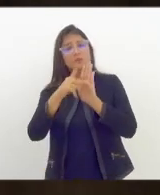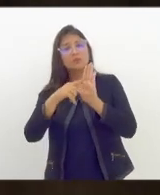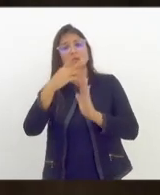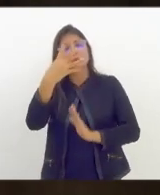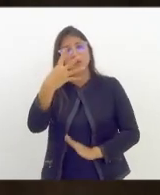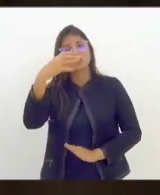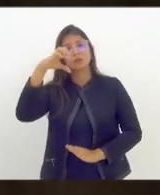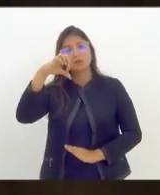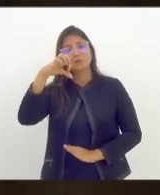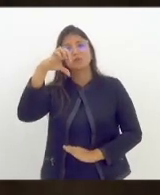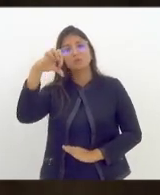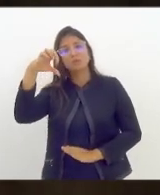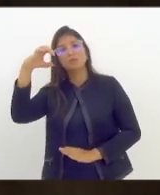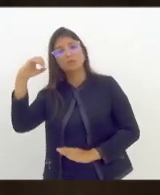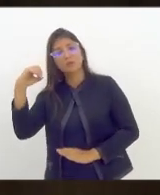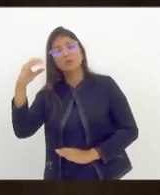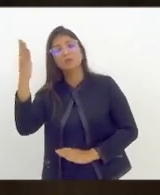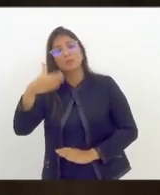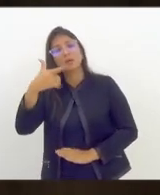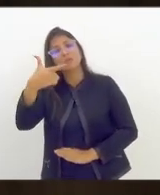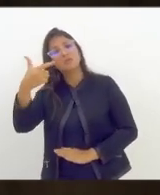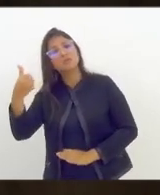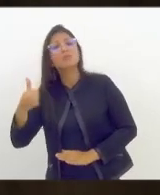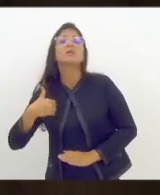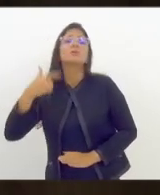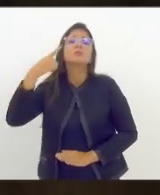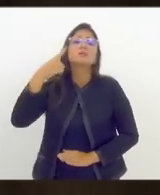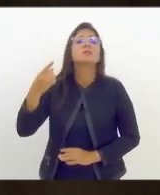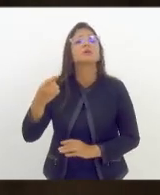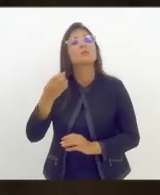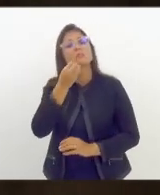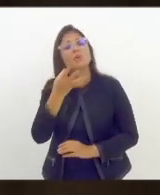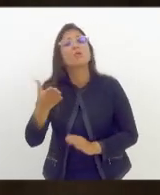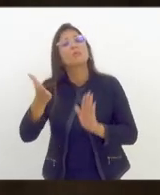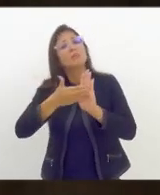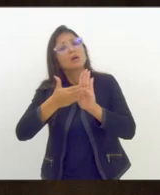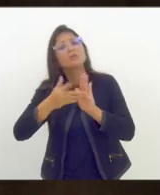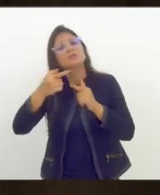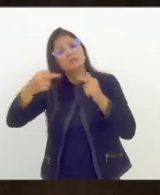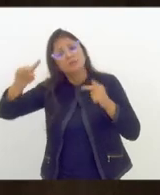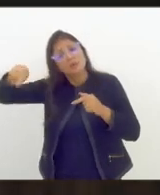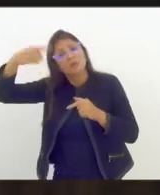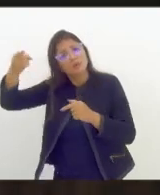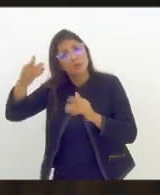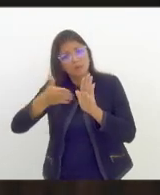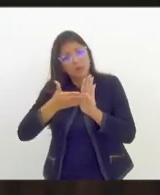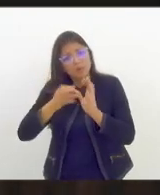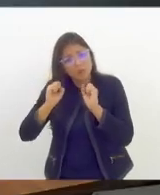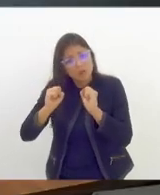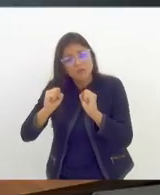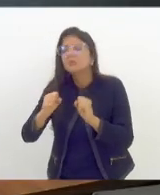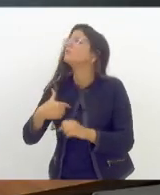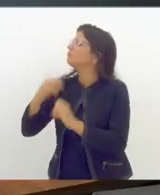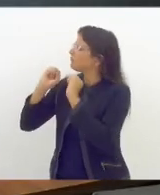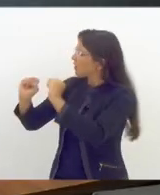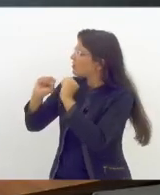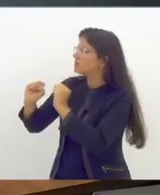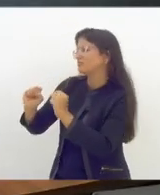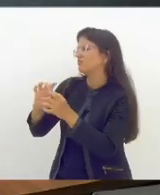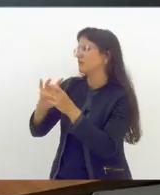4990 de 21. Então, queria pedir a Vossa Excelência se era possível colocar em pauta na semana que vem. Deferido, deputado. Obrigado. Bom,